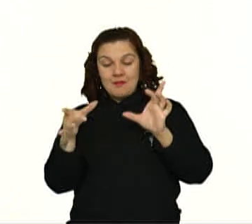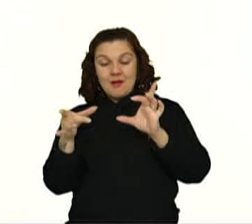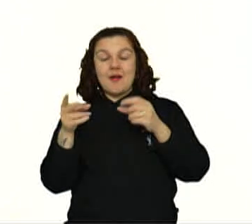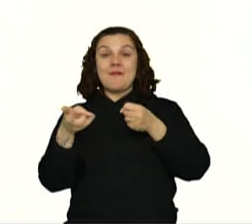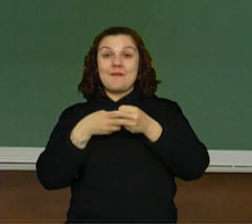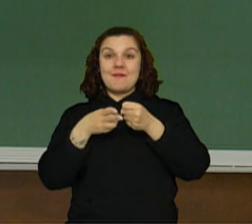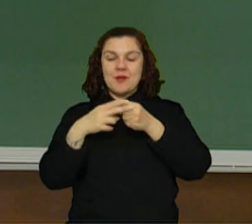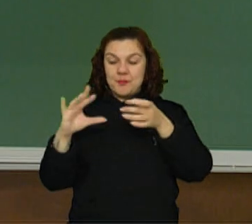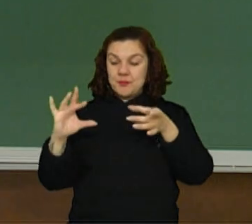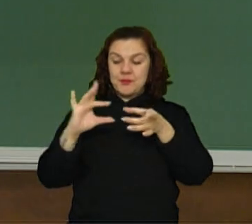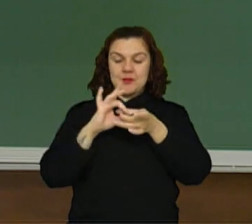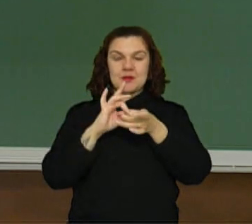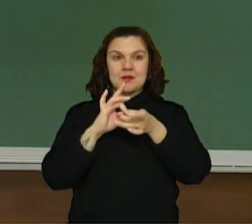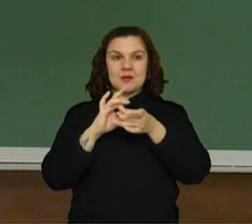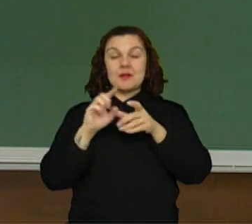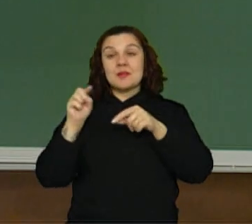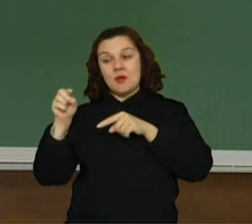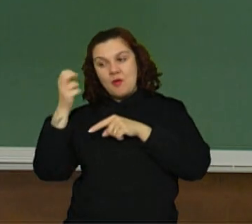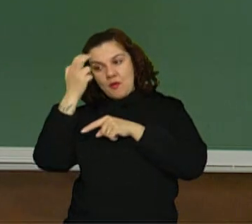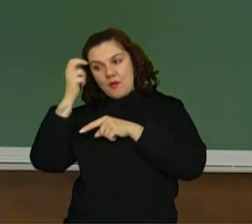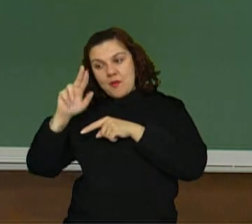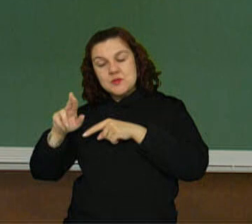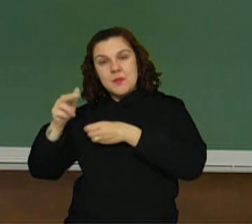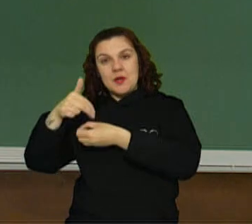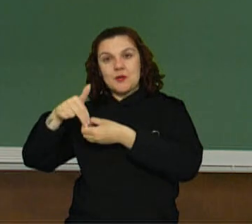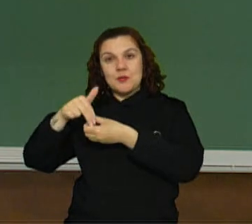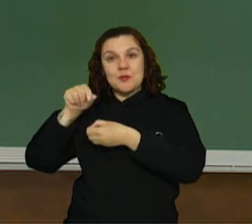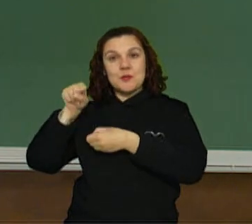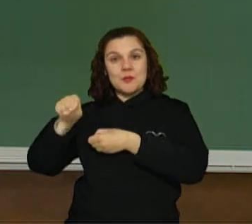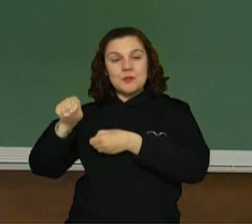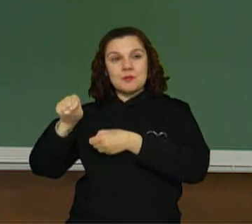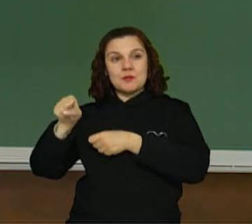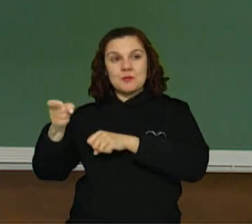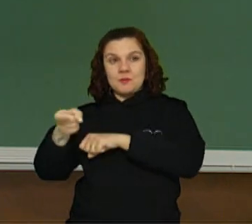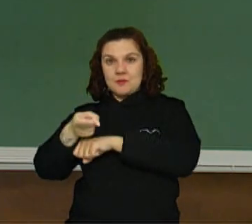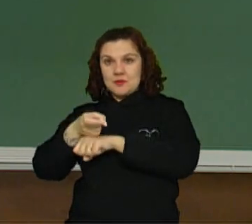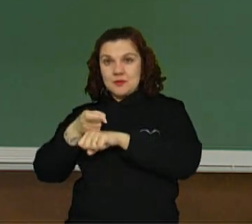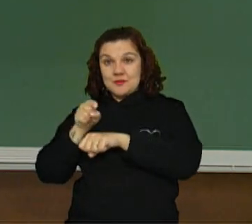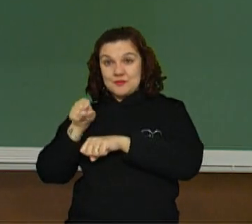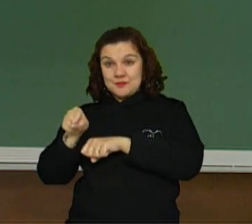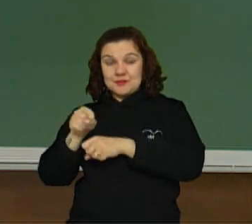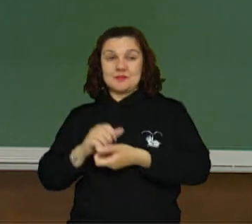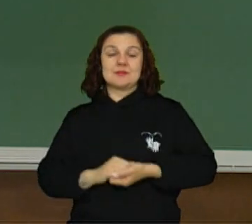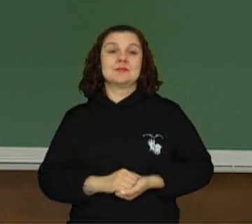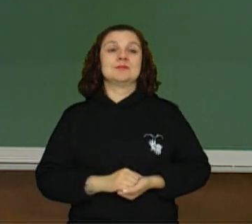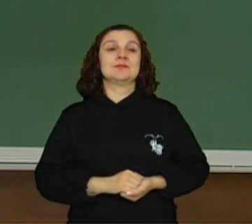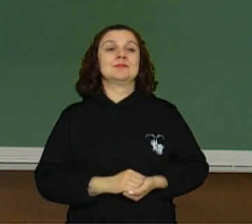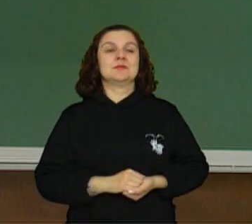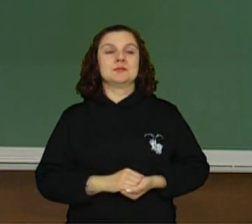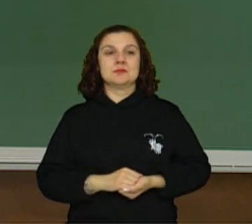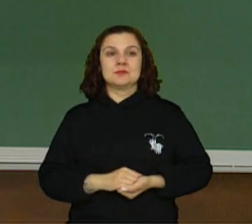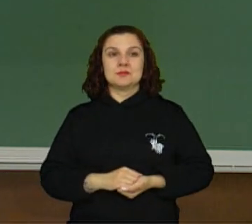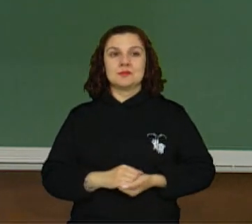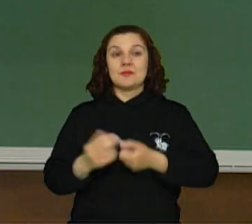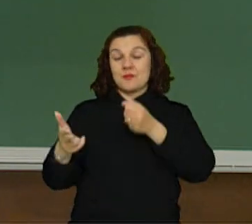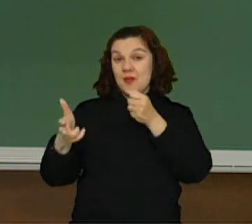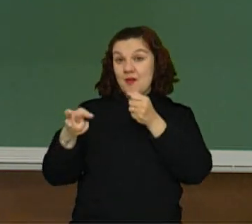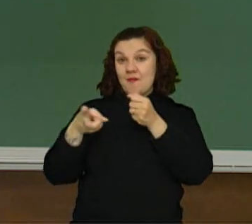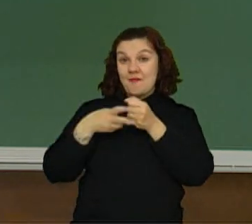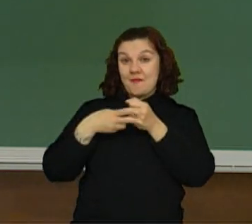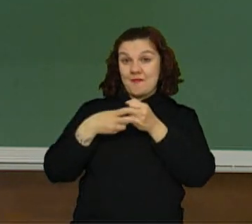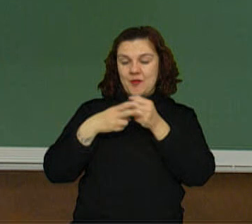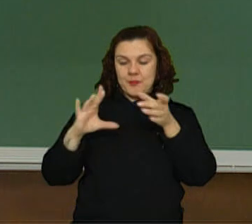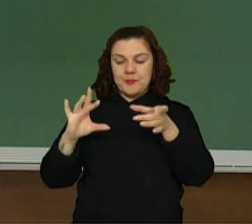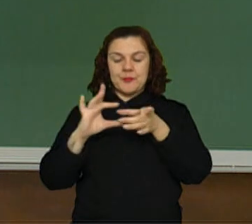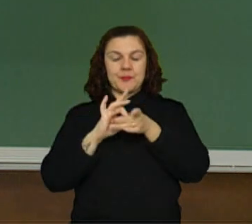ligação, né? Espertas é o núcleo do predicado, ou seja, o predicativo do sujeito. Os verbos